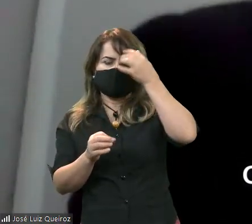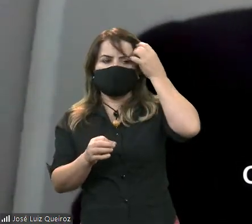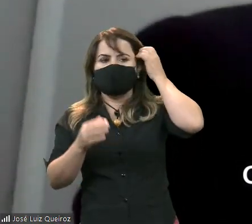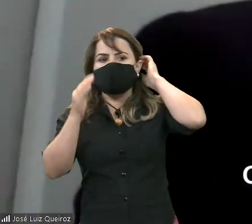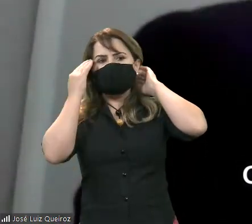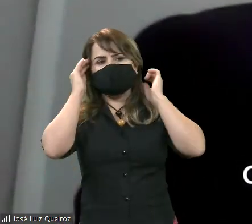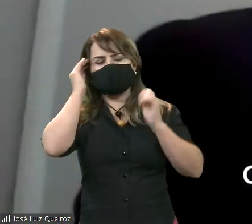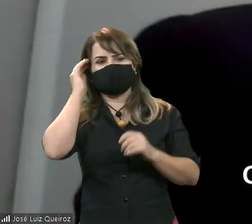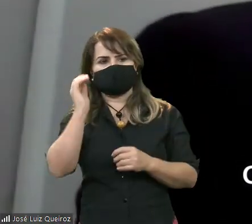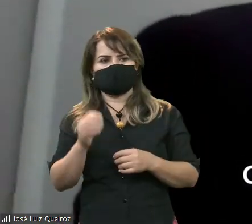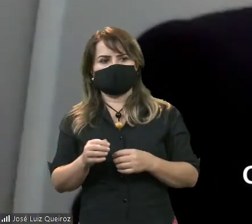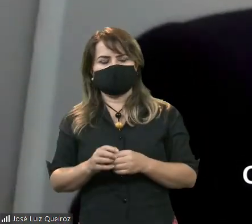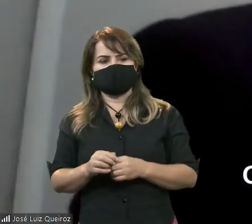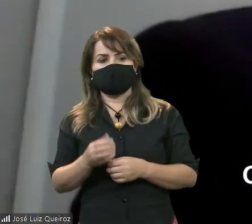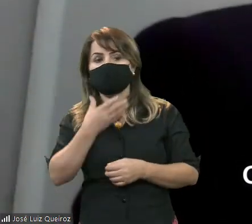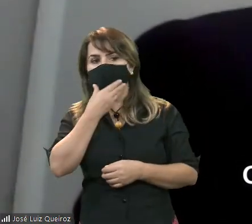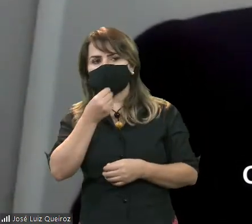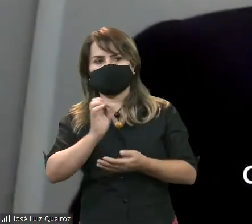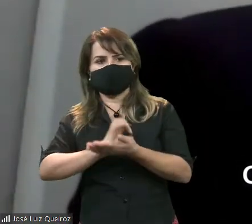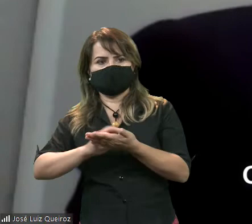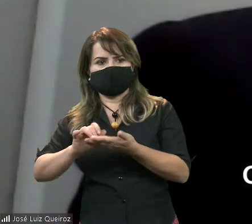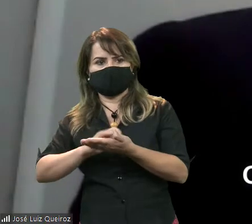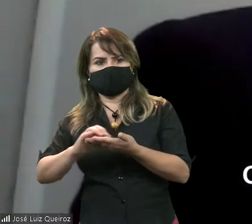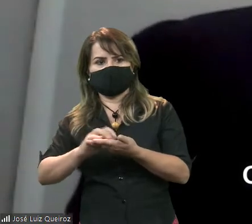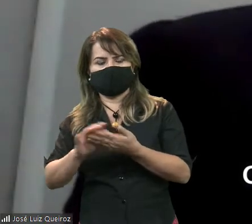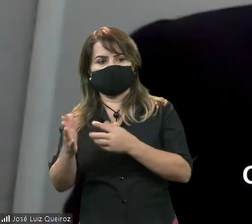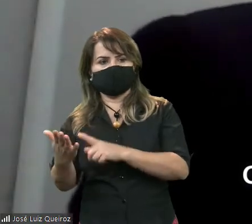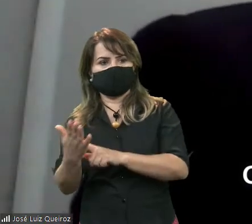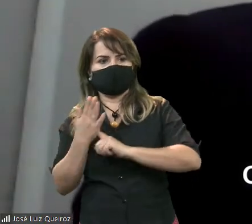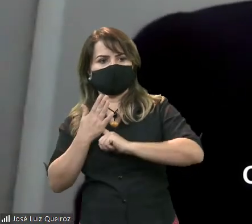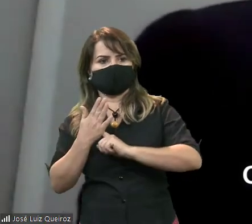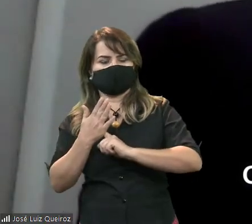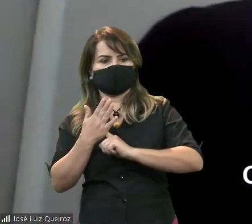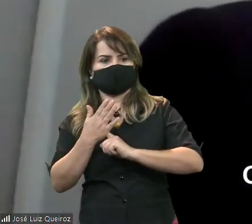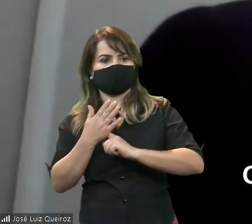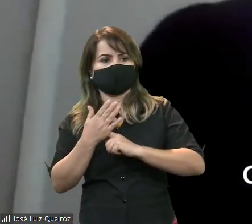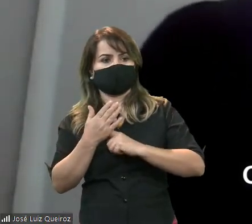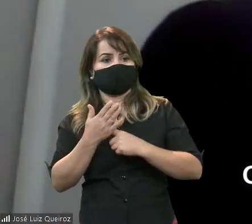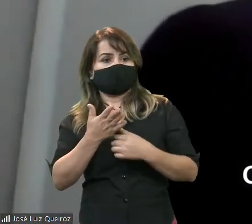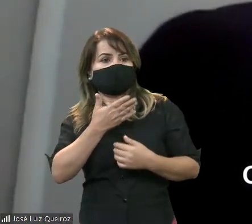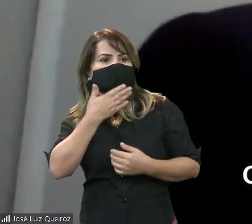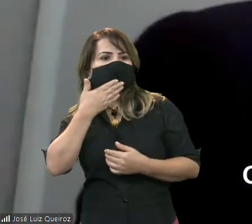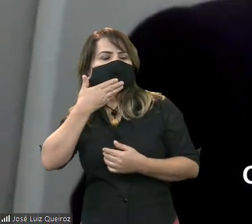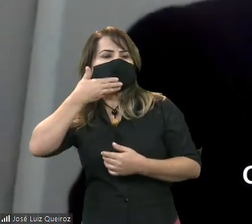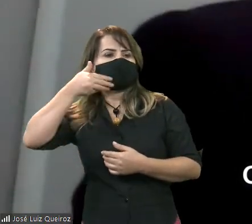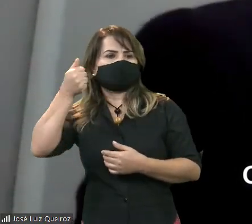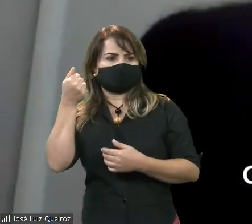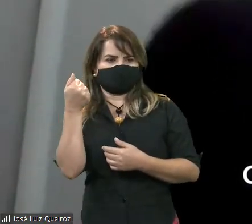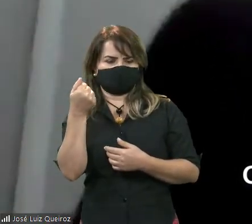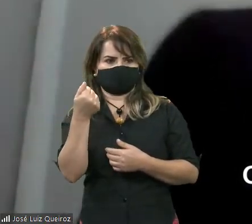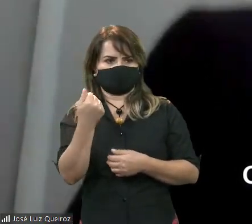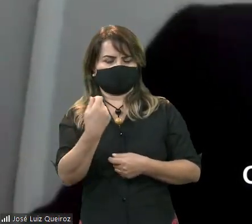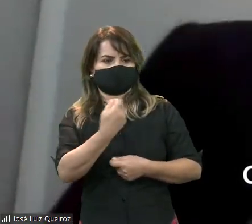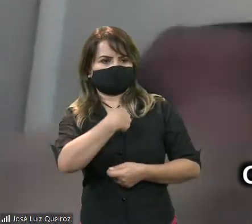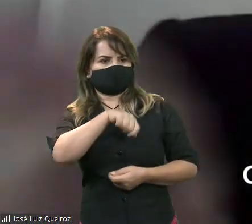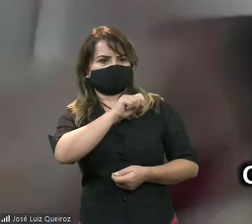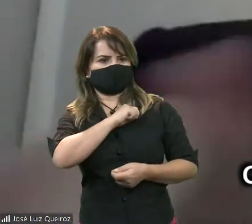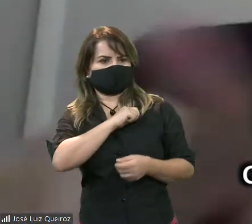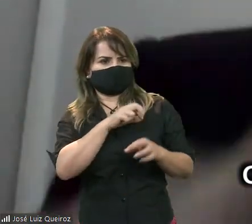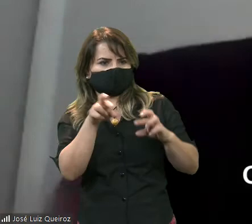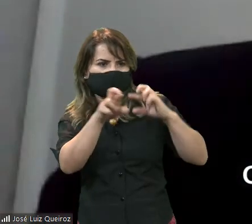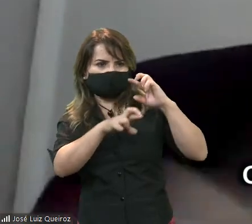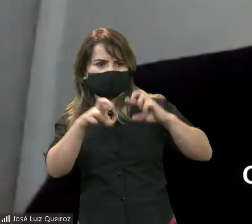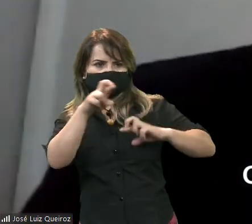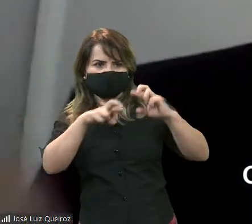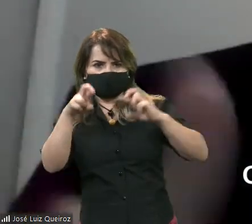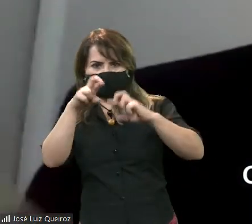até o presidente estava junto, o vereador Maurício, vem no sentido de aprimorar a gestão da fiscalização. E quando eu falo